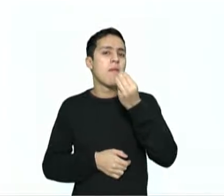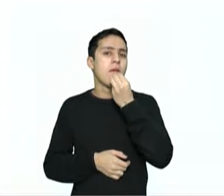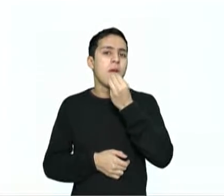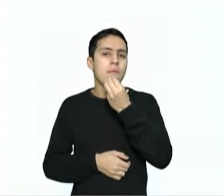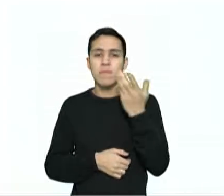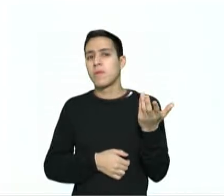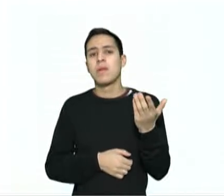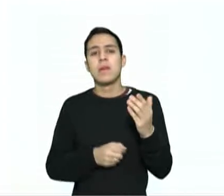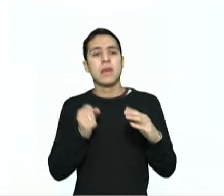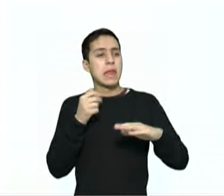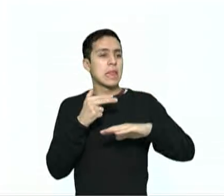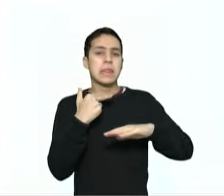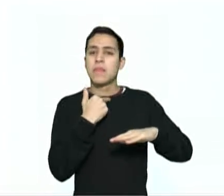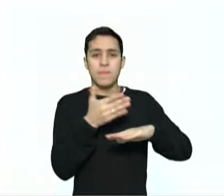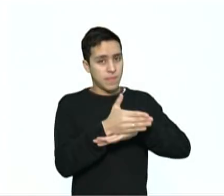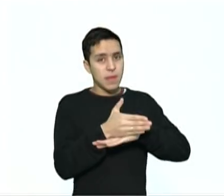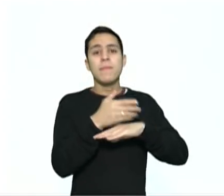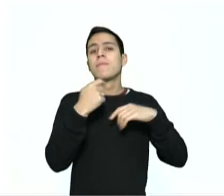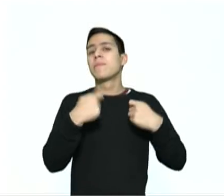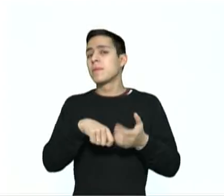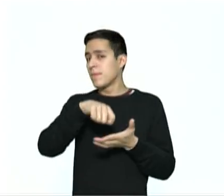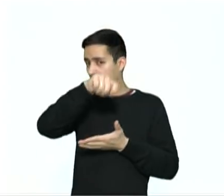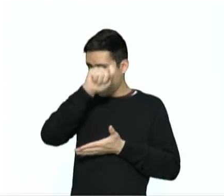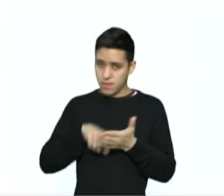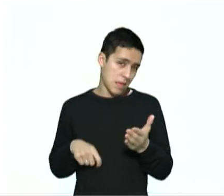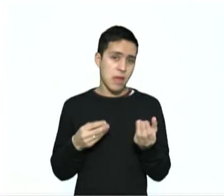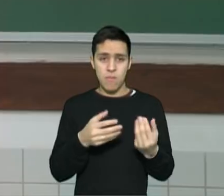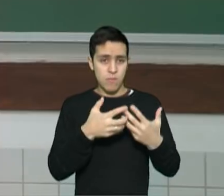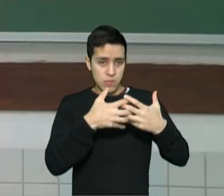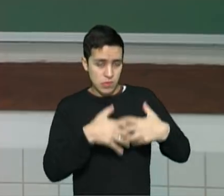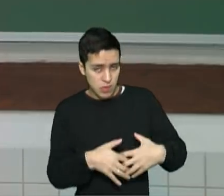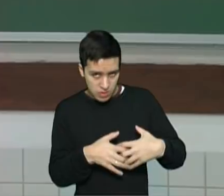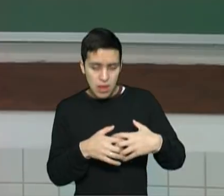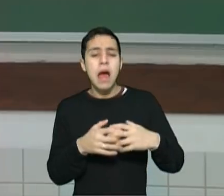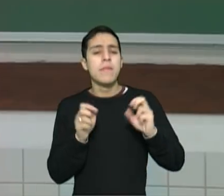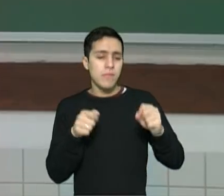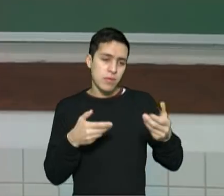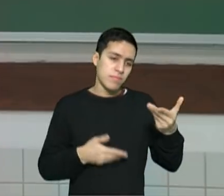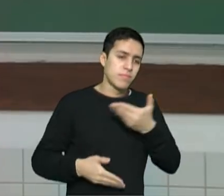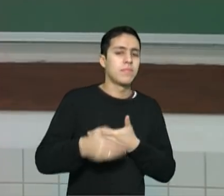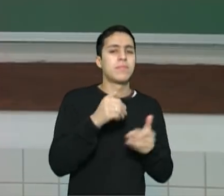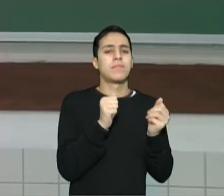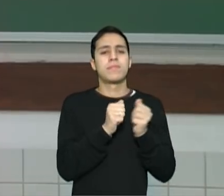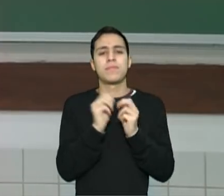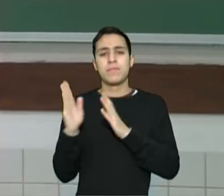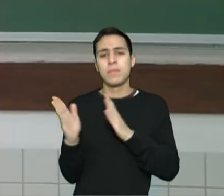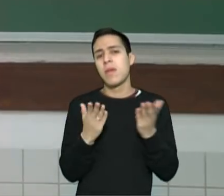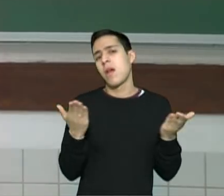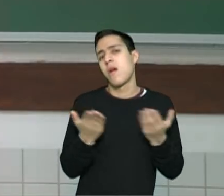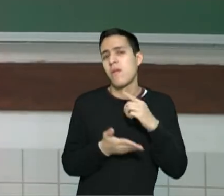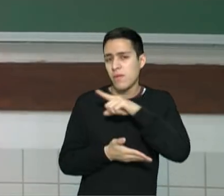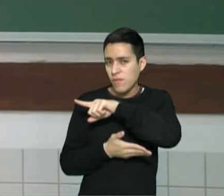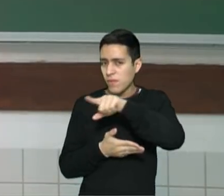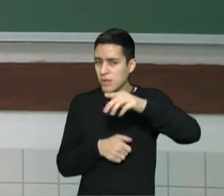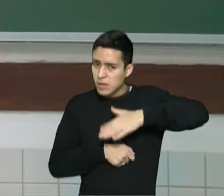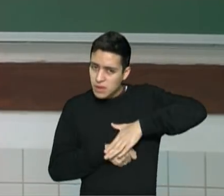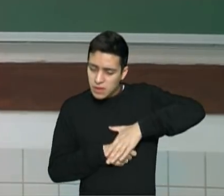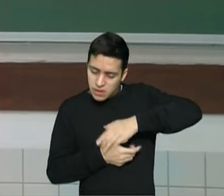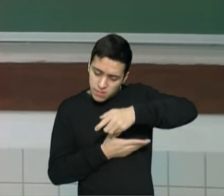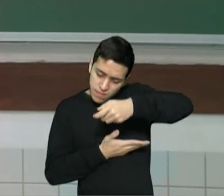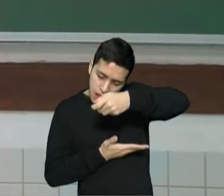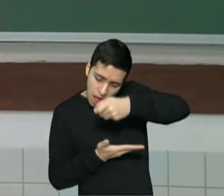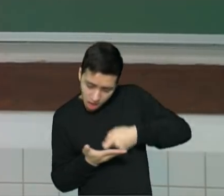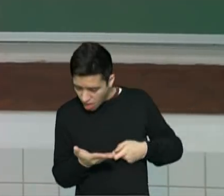sem assinar a cartinha de funcionamento da ONU. Agora, vamos lá, eu quero que vocês estabeleçam aí com as próprias